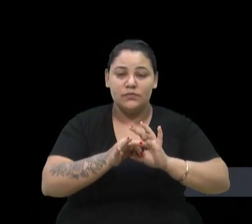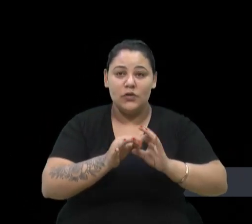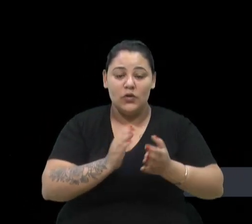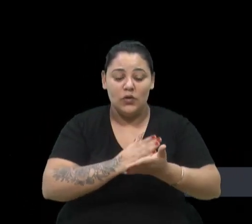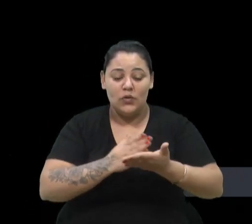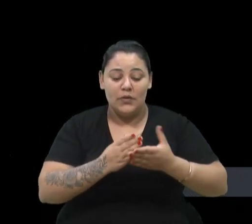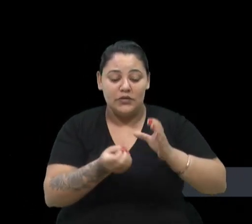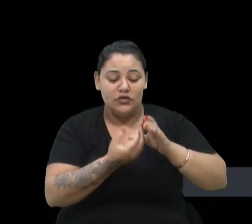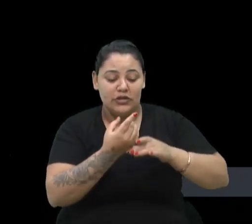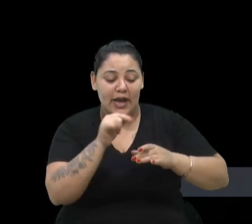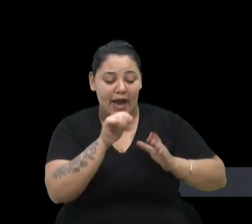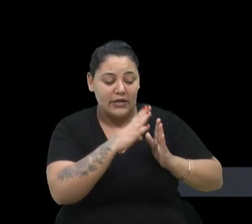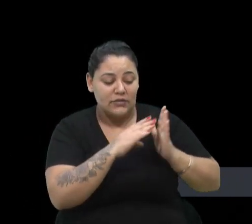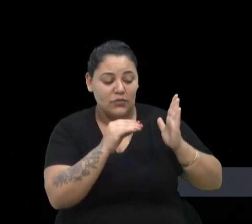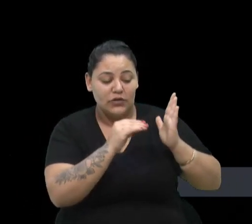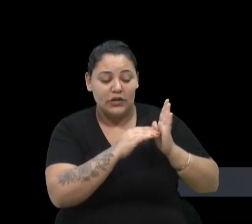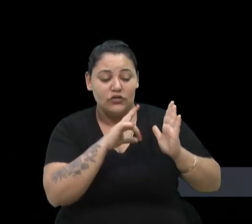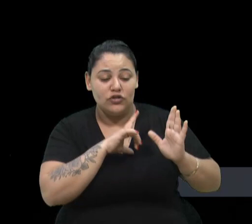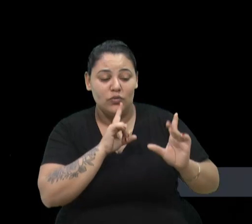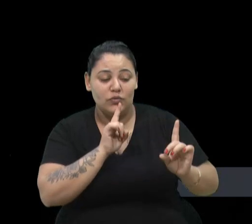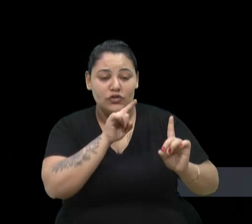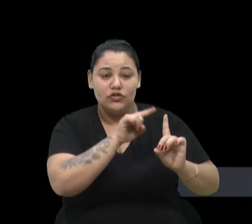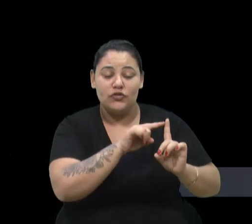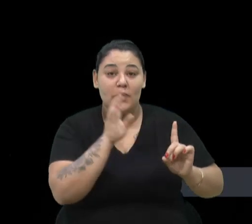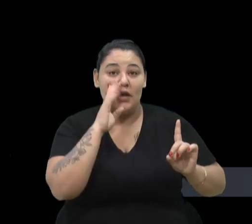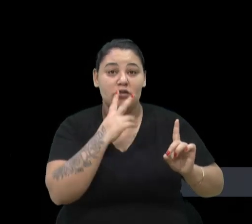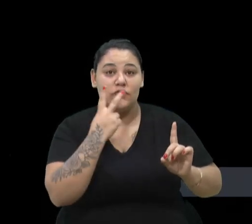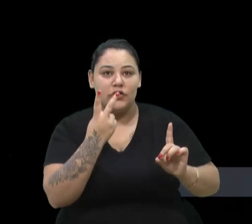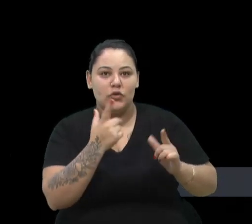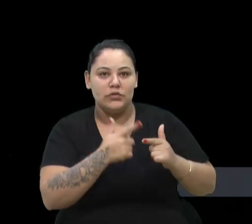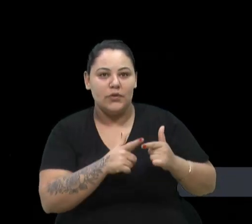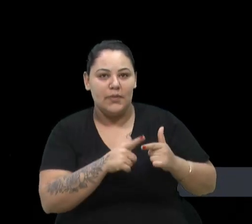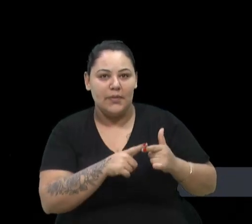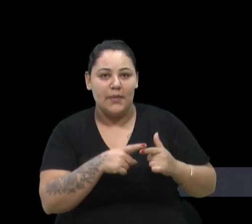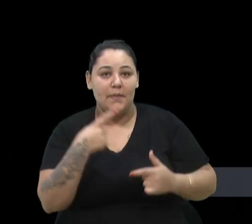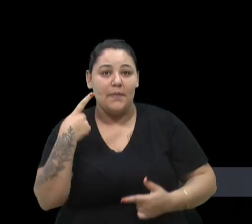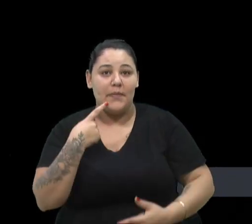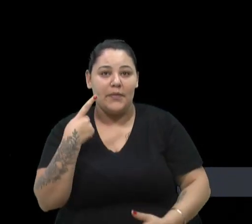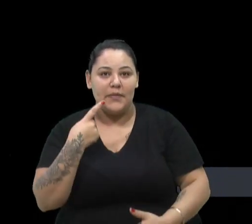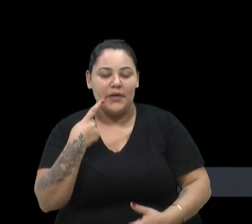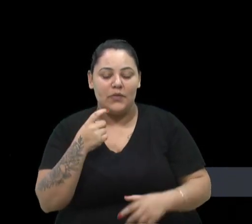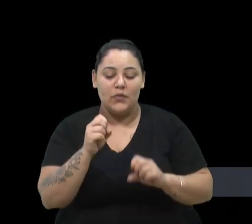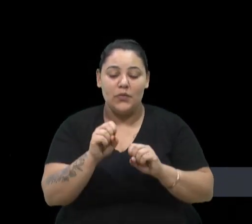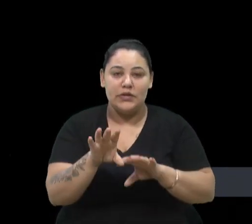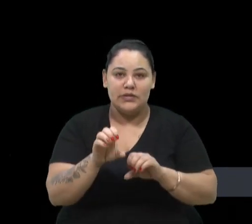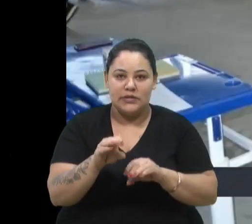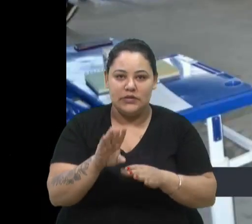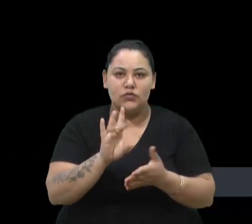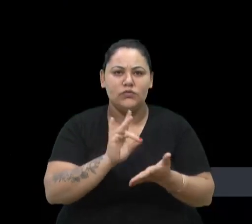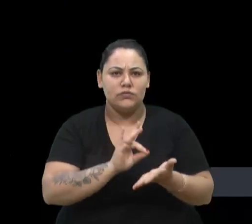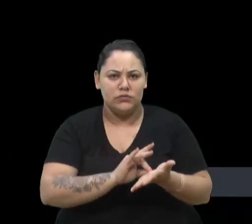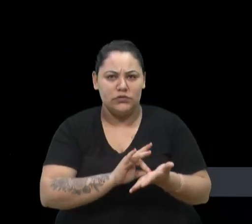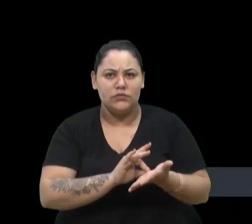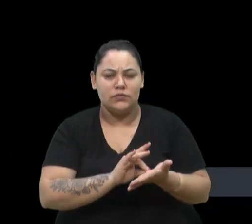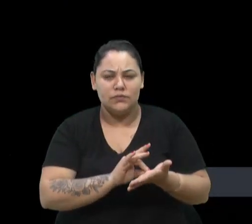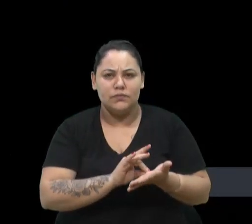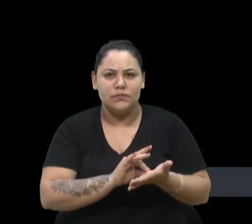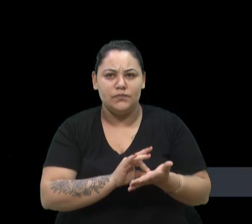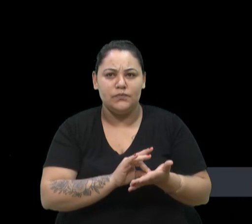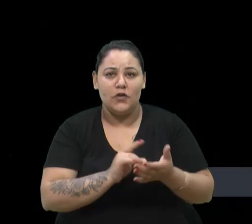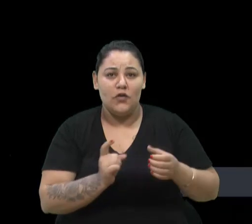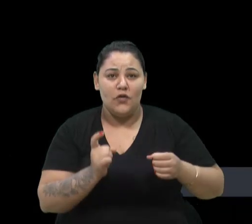de solucionar dois problemas primeiro a educação regular revoltada